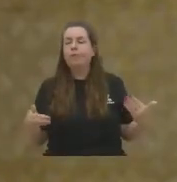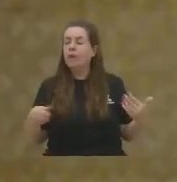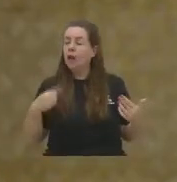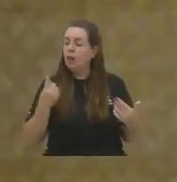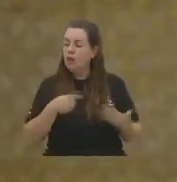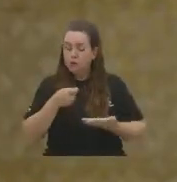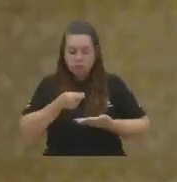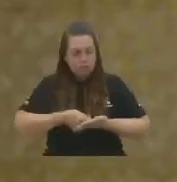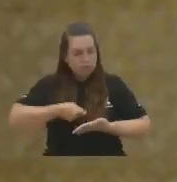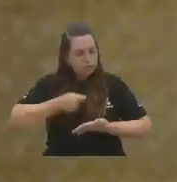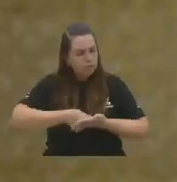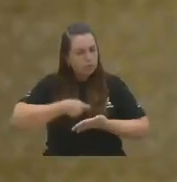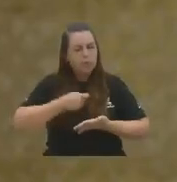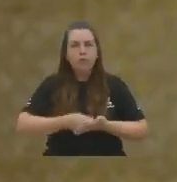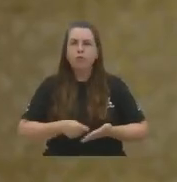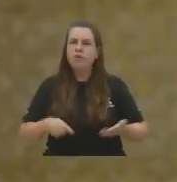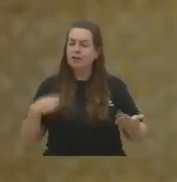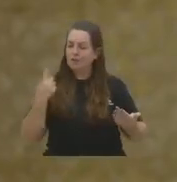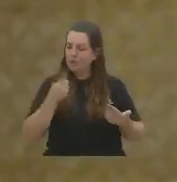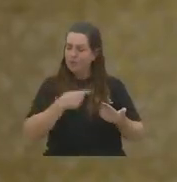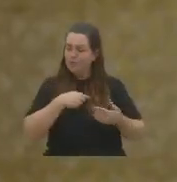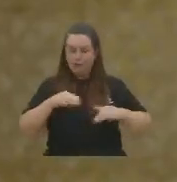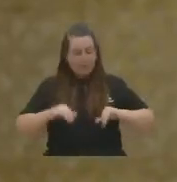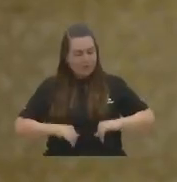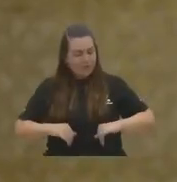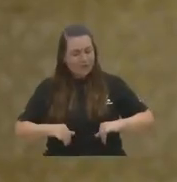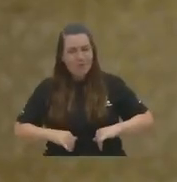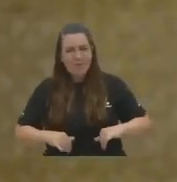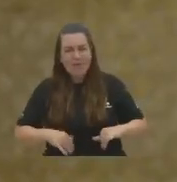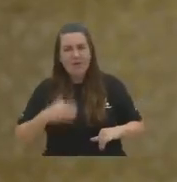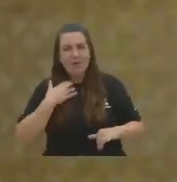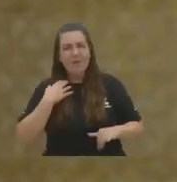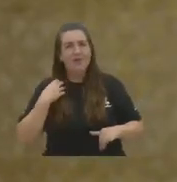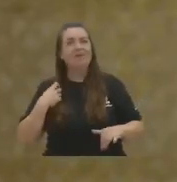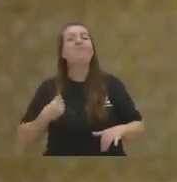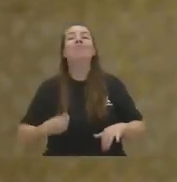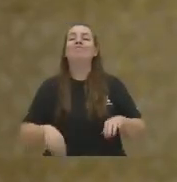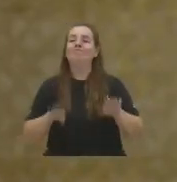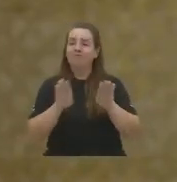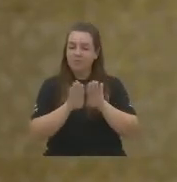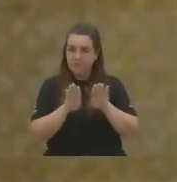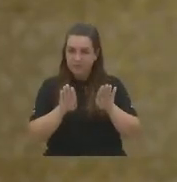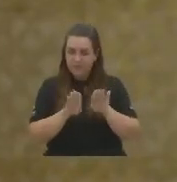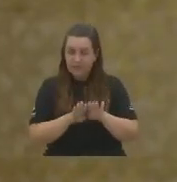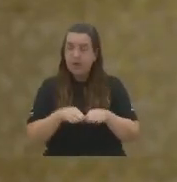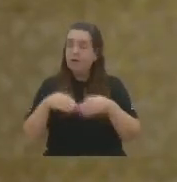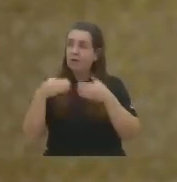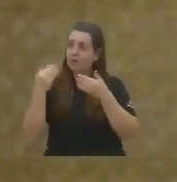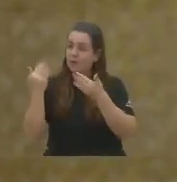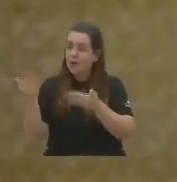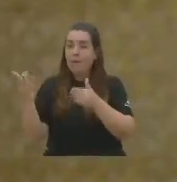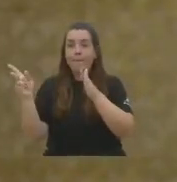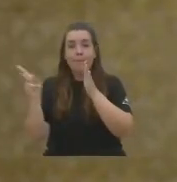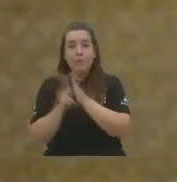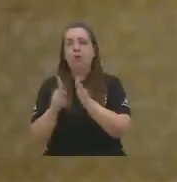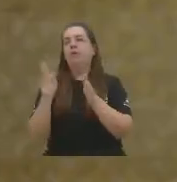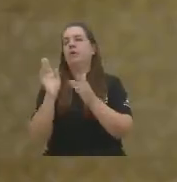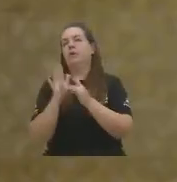nossas lutas, os nossos sofrimentos, também serão os de